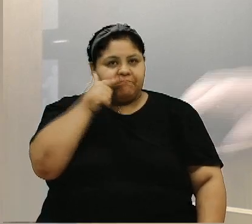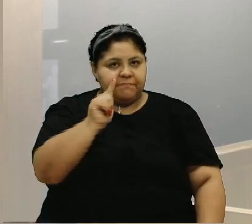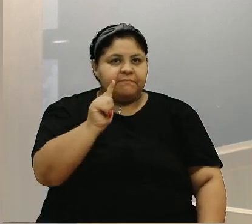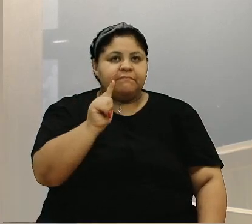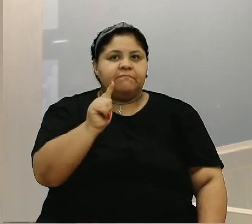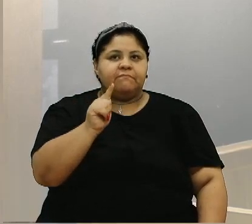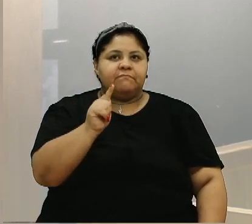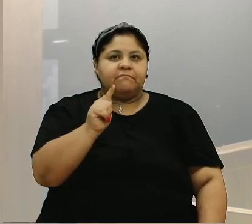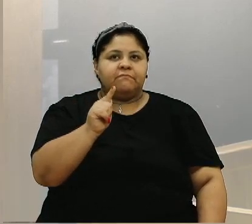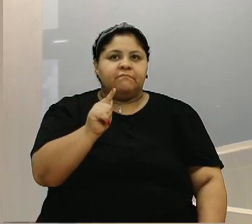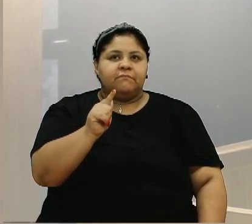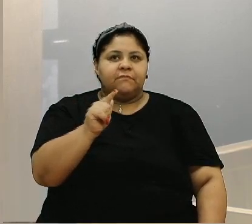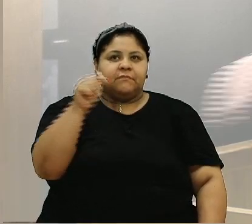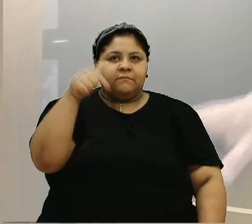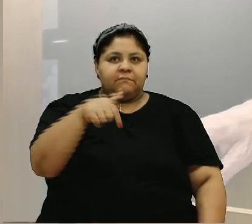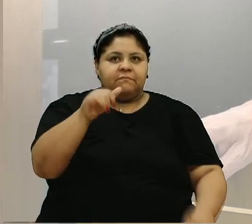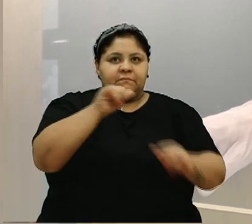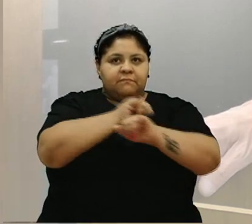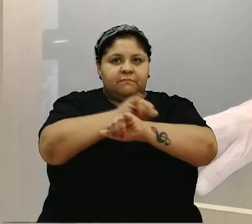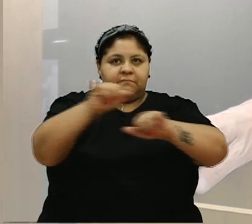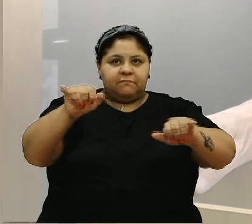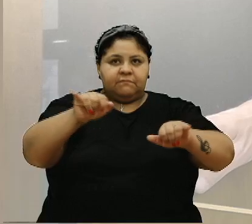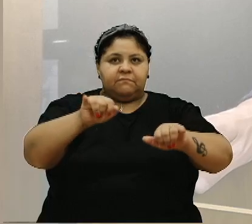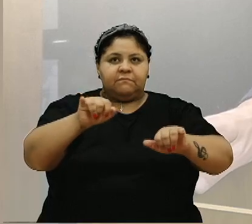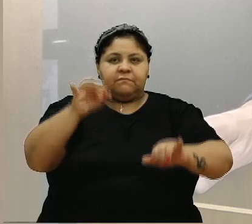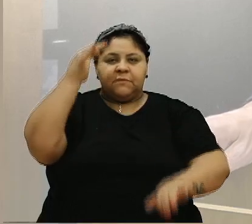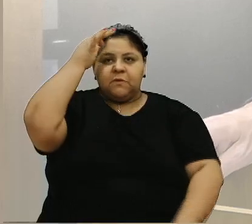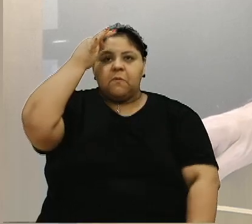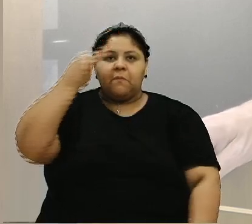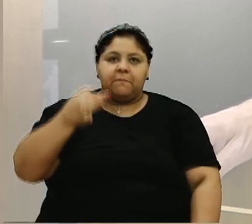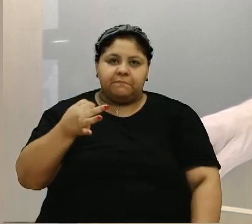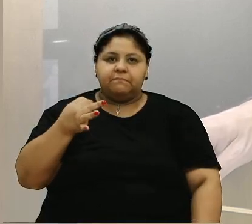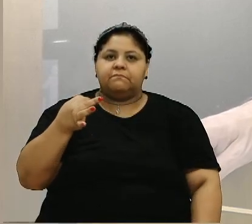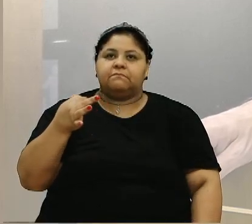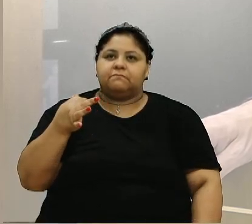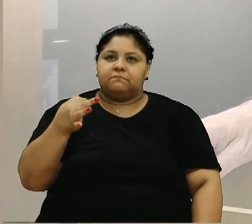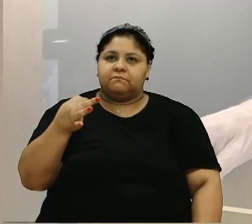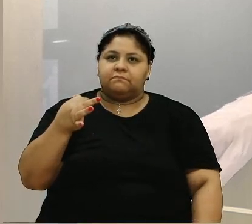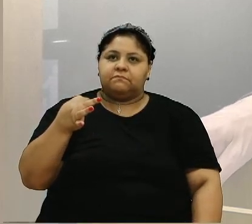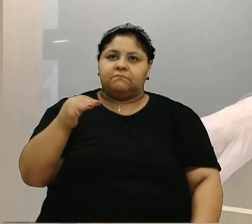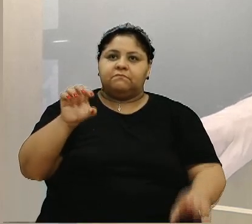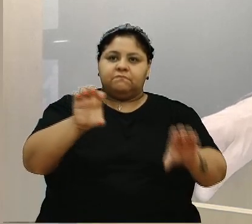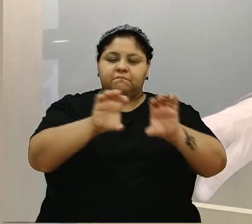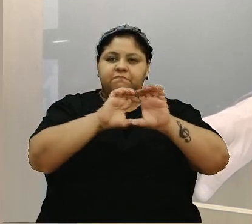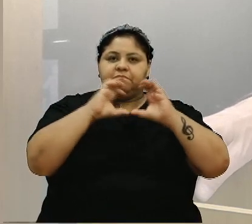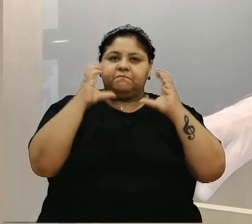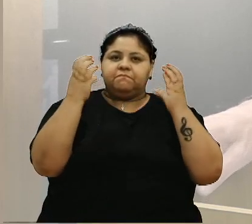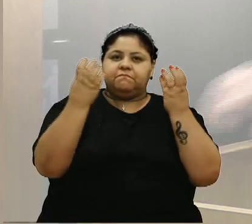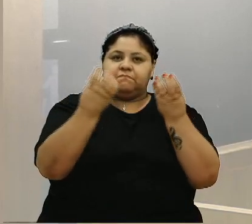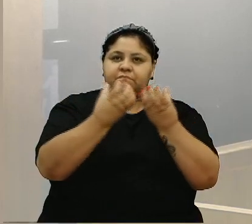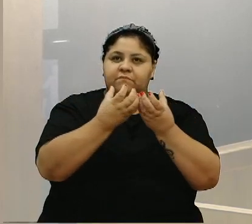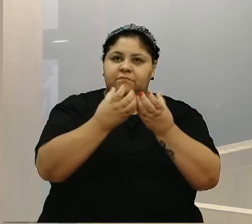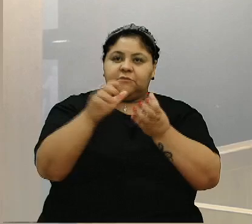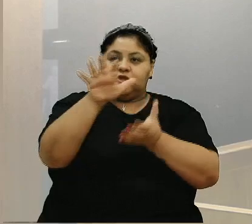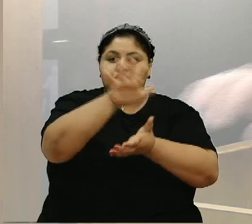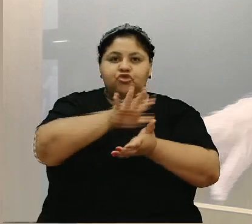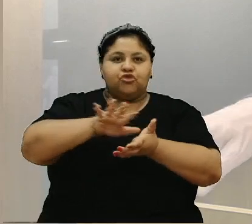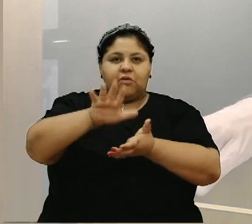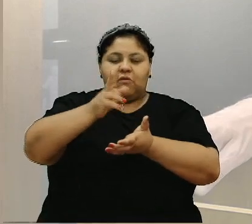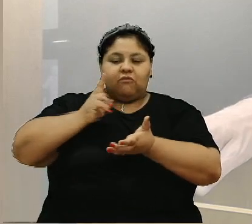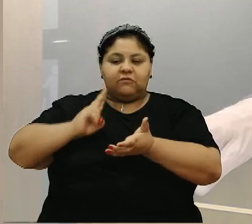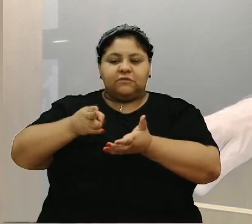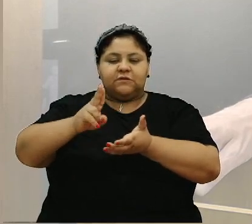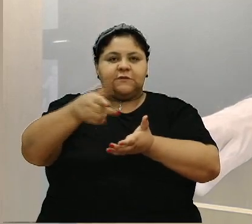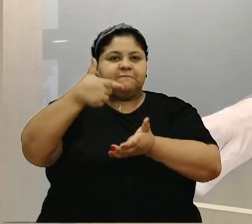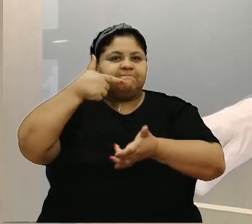desta campanha. Entendo que a comunidade como um todo sempre sai ganhando